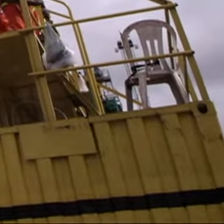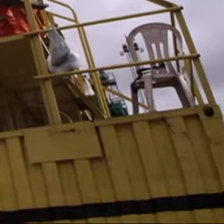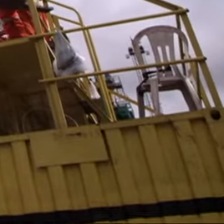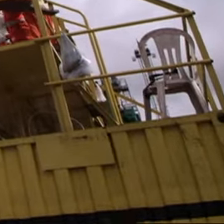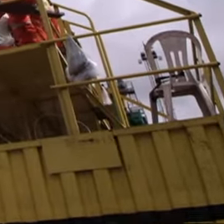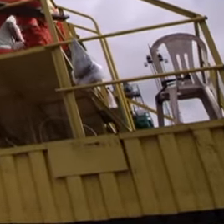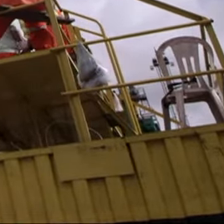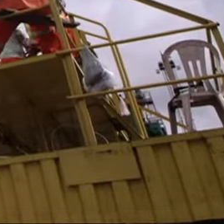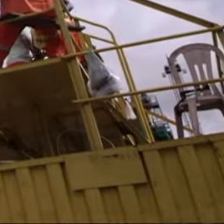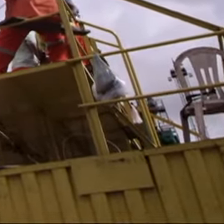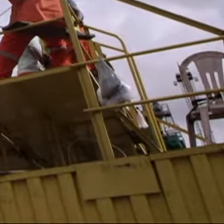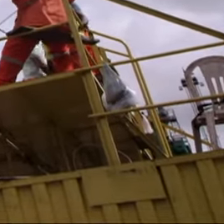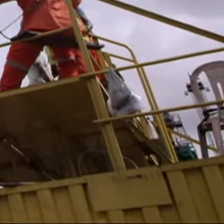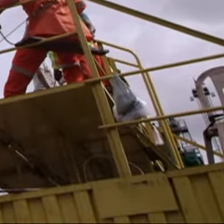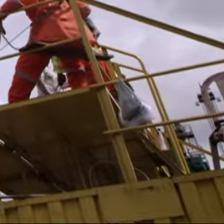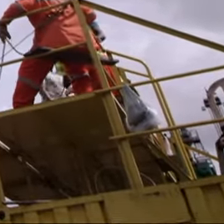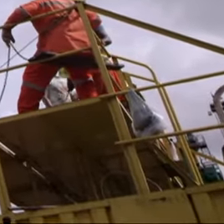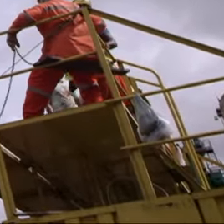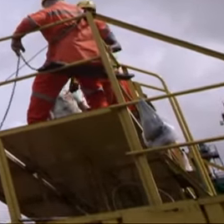Tchau.